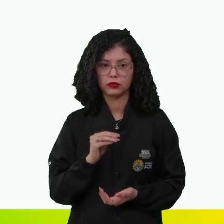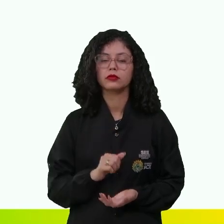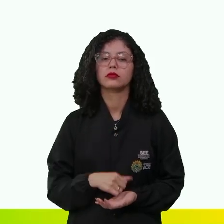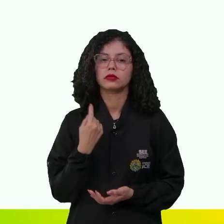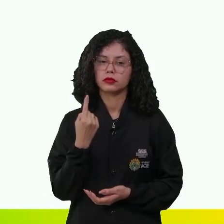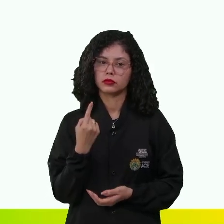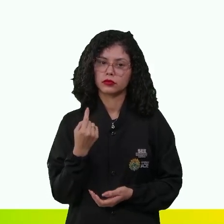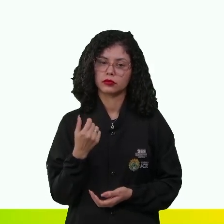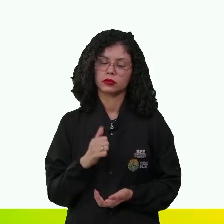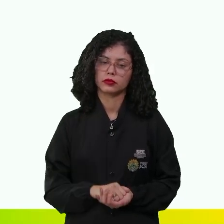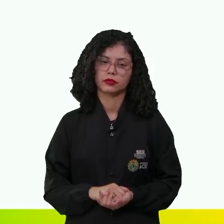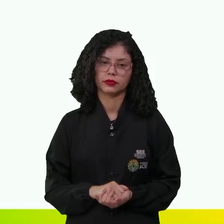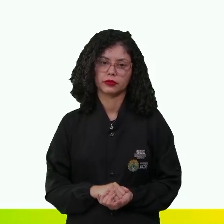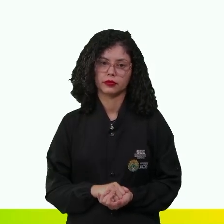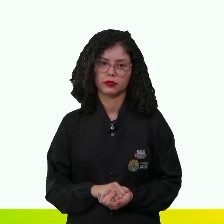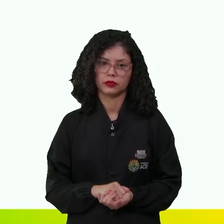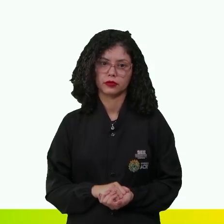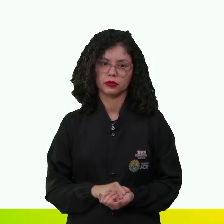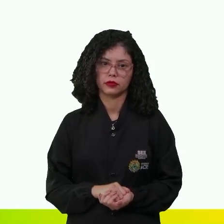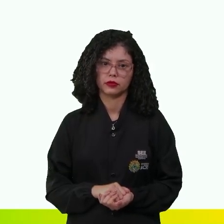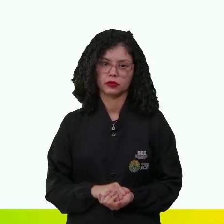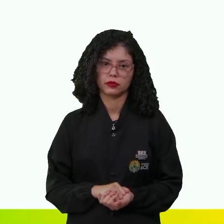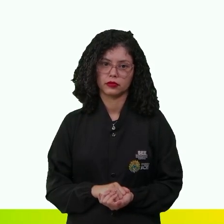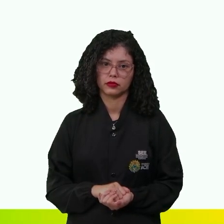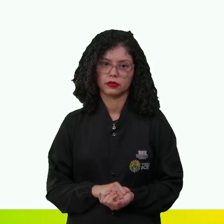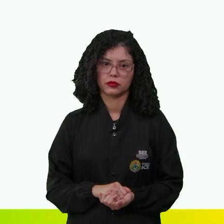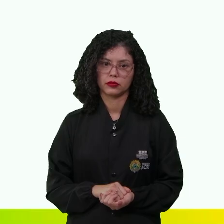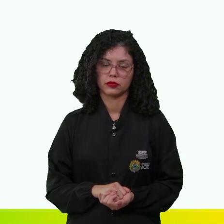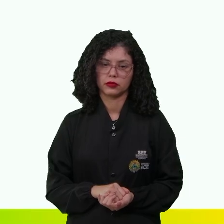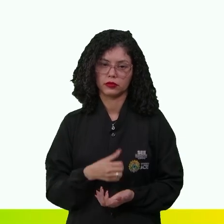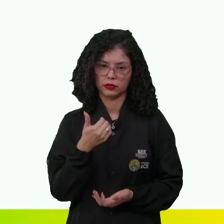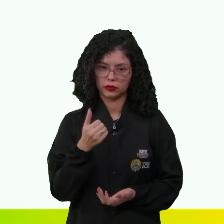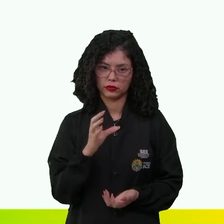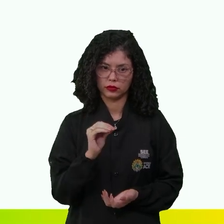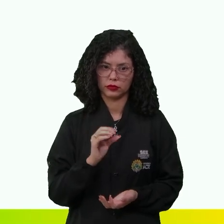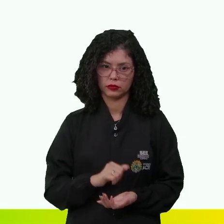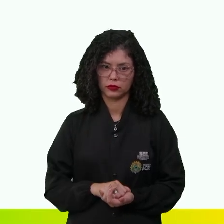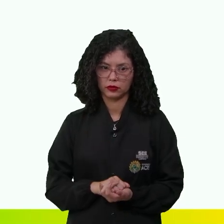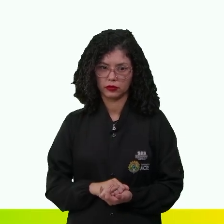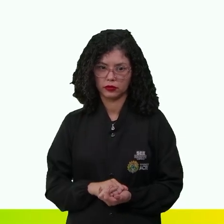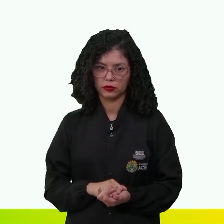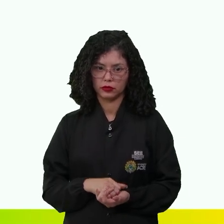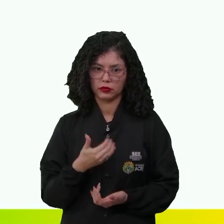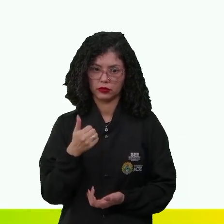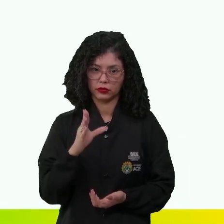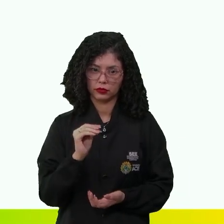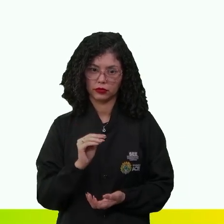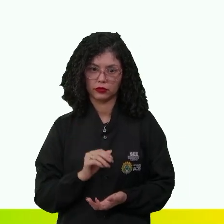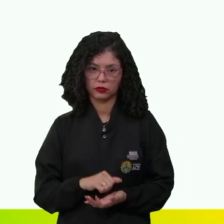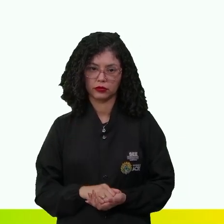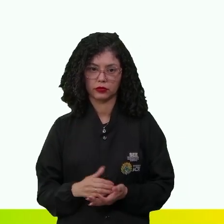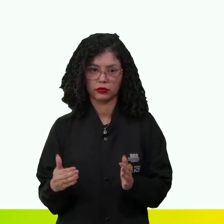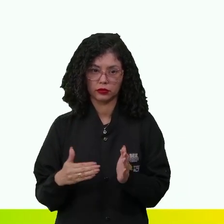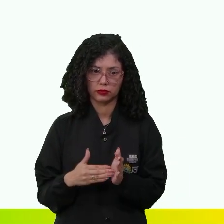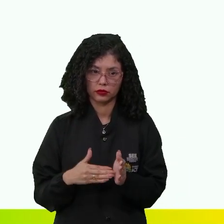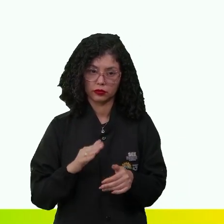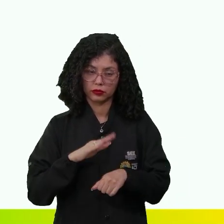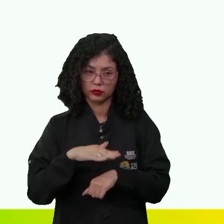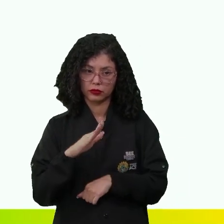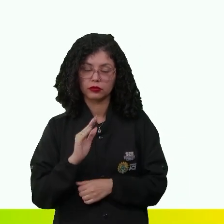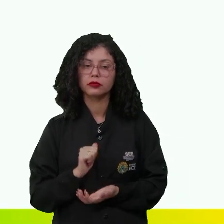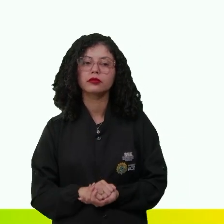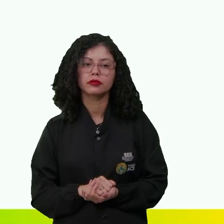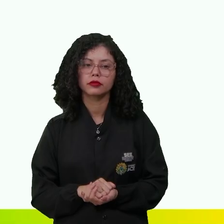E uma de 2,70. Isso aqui vai dar R$ 10,10. Até agora o mais